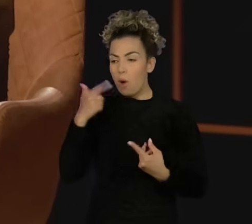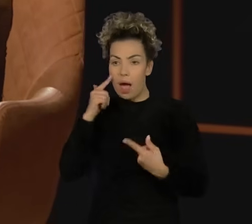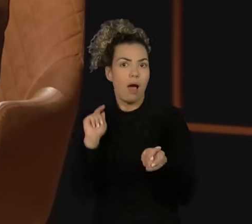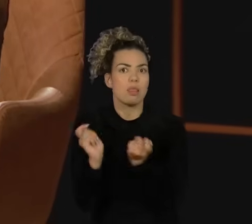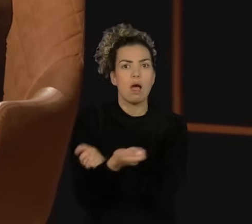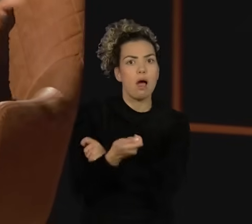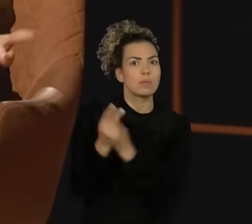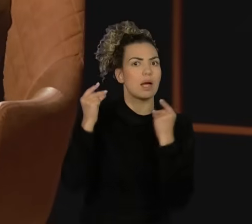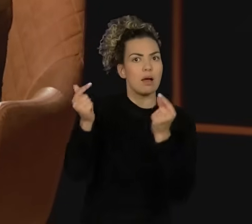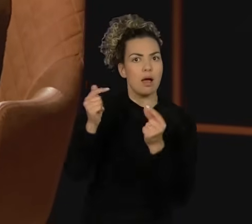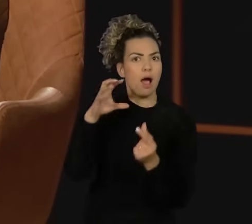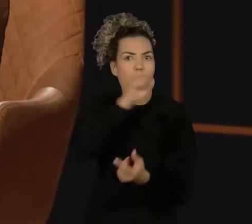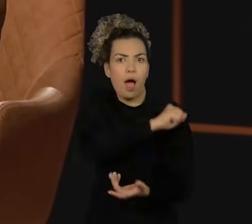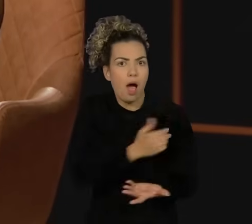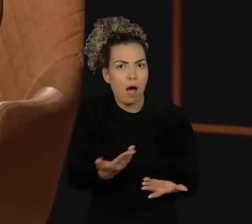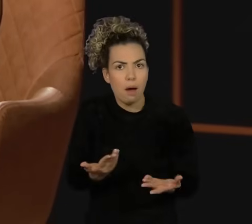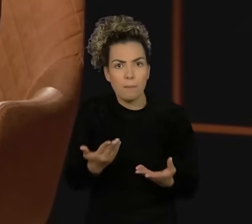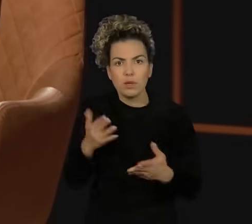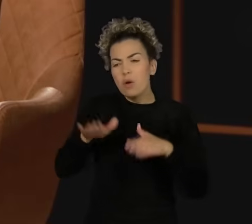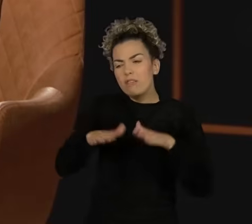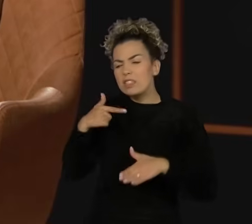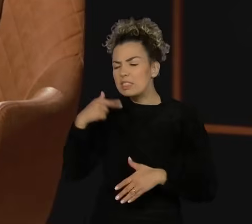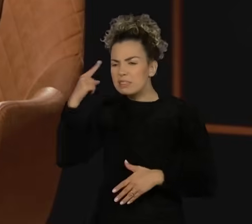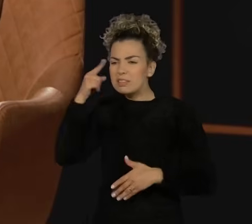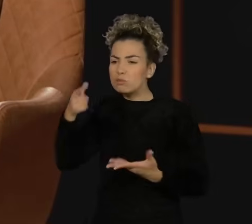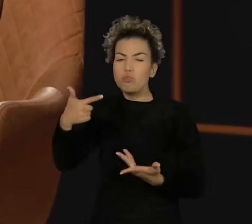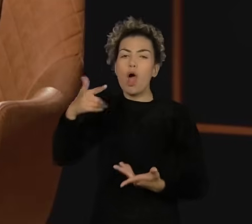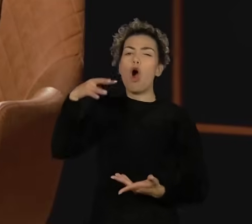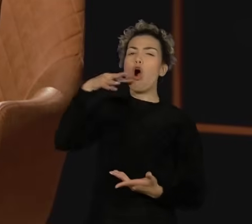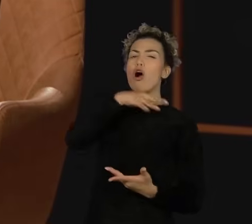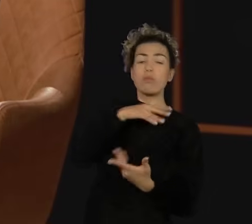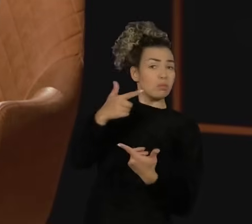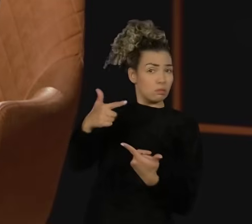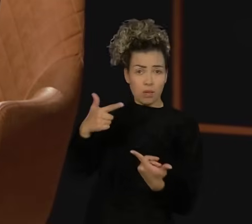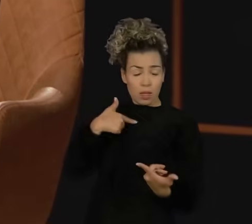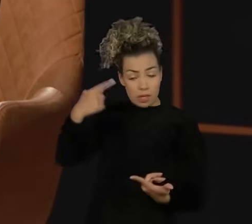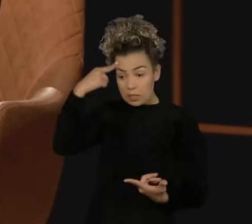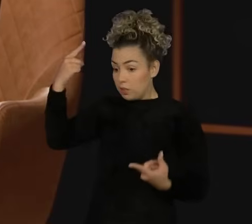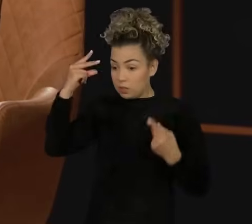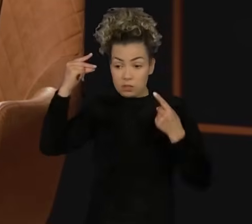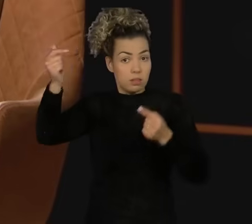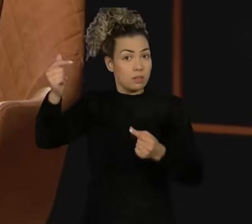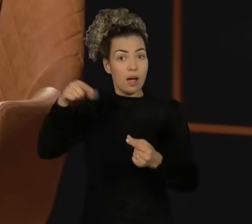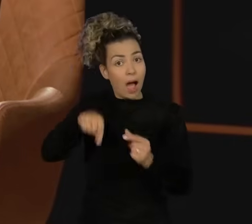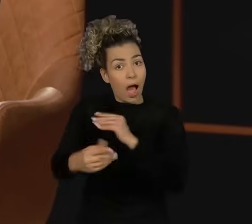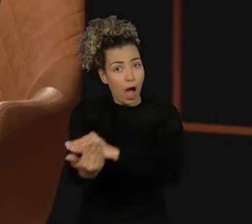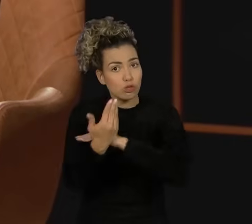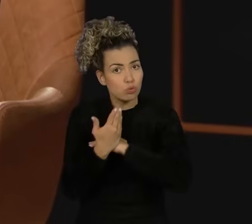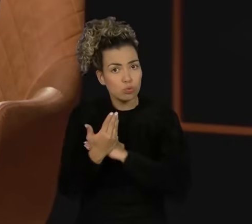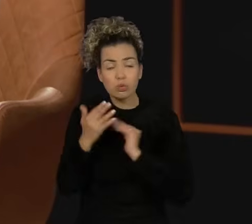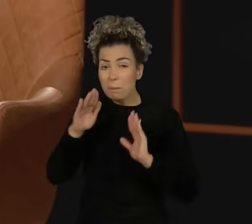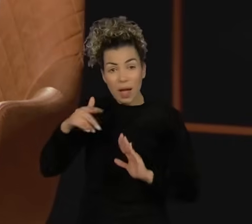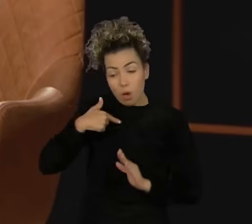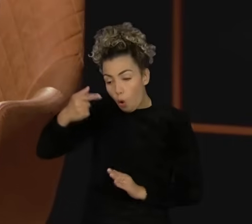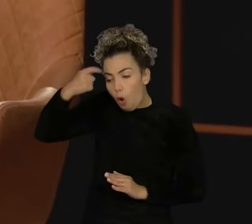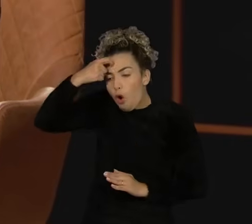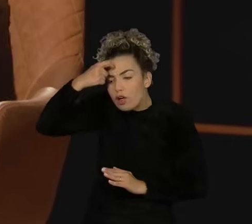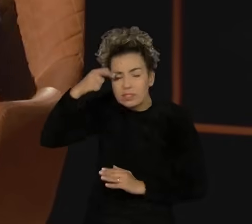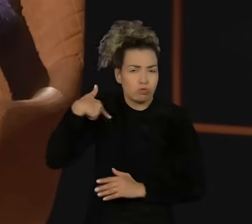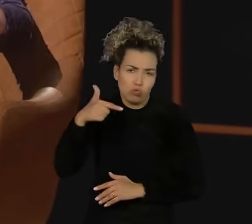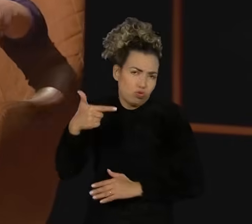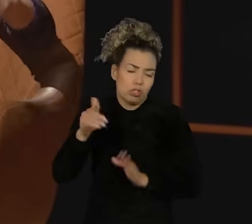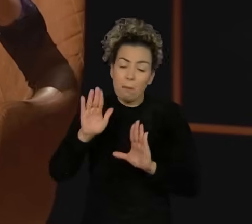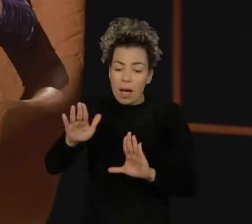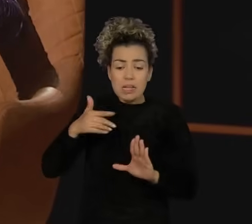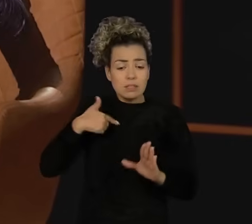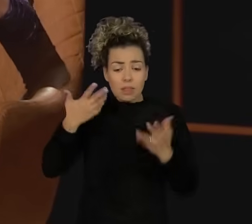transitar por coisas que não são o óbvio. Então, assim, eu não tinha consciência, mas algo me dizia que eu precisava. E como eu estava